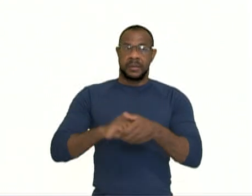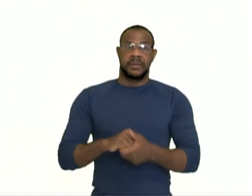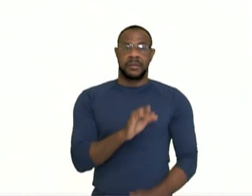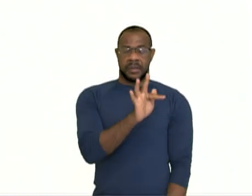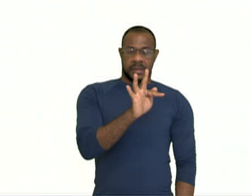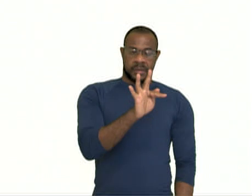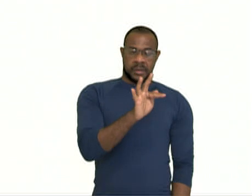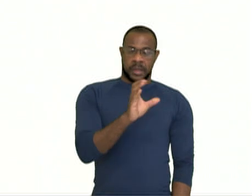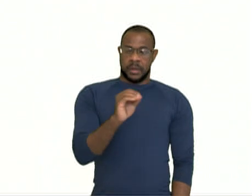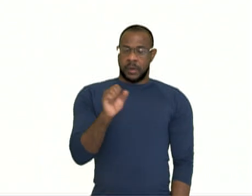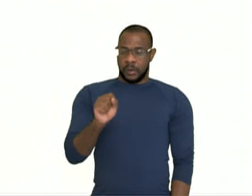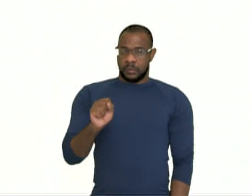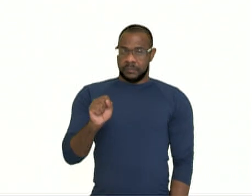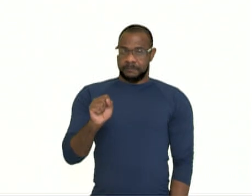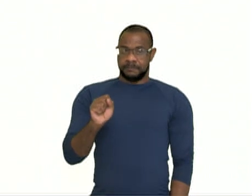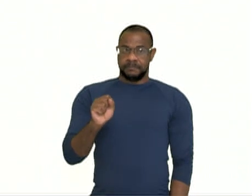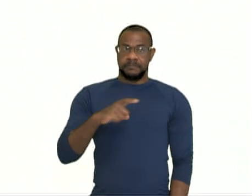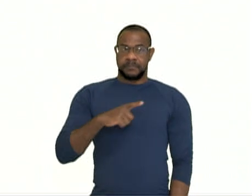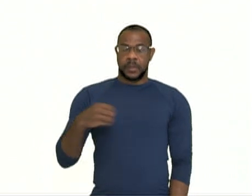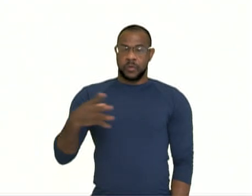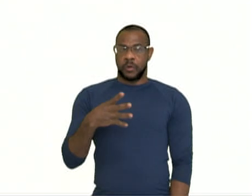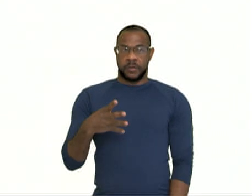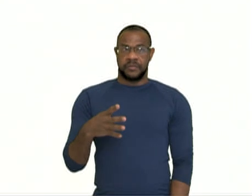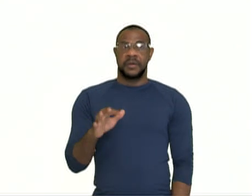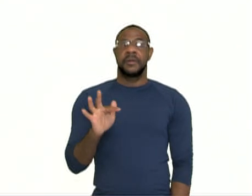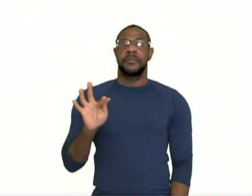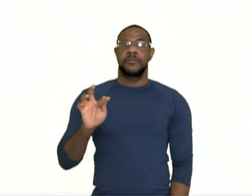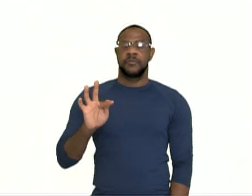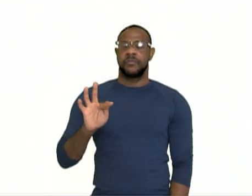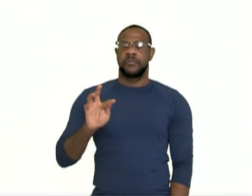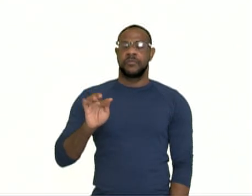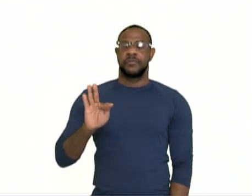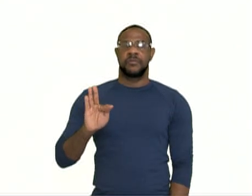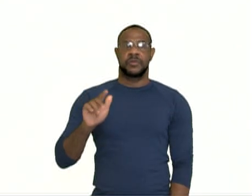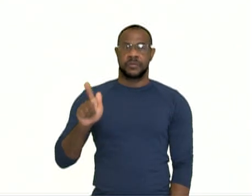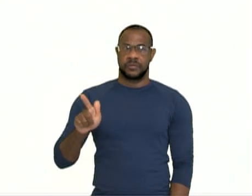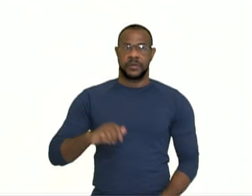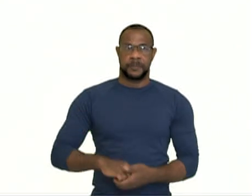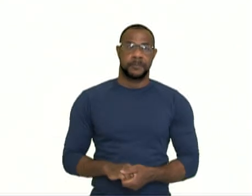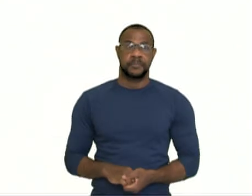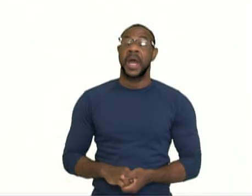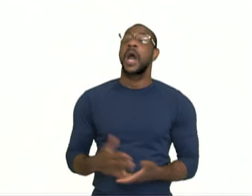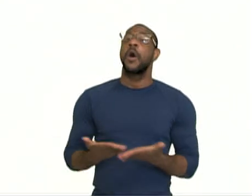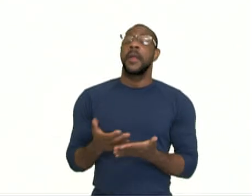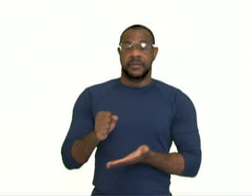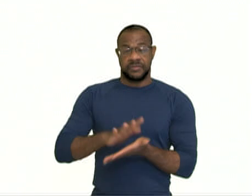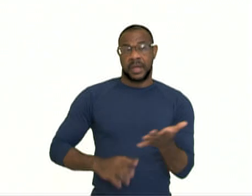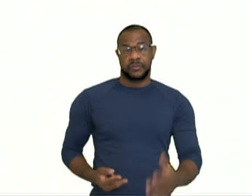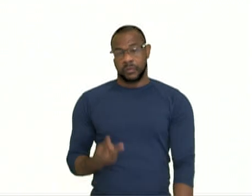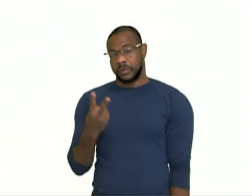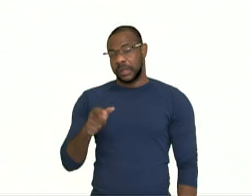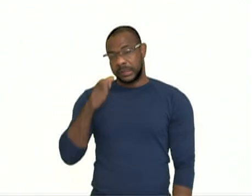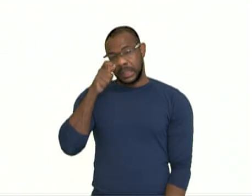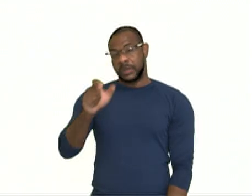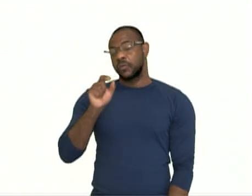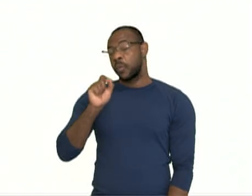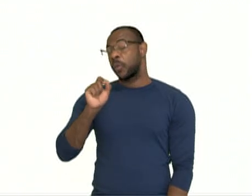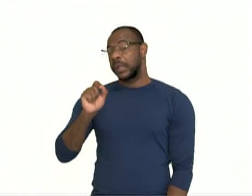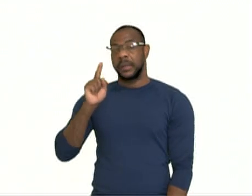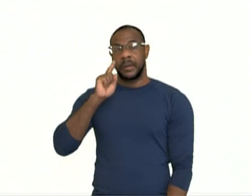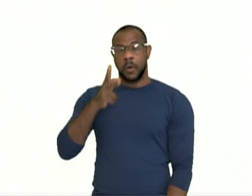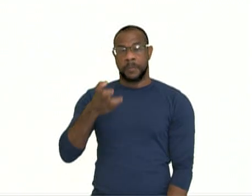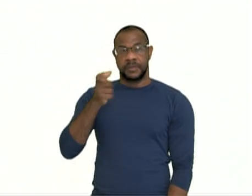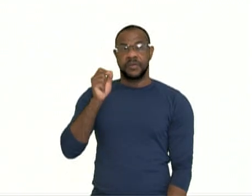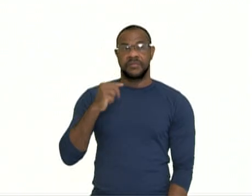função cosseno com essa nova função. Nesse exercício número 2 é muito interessante também porque